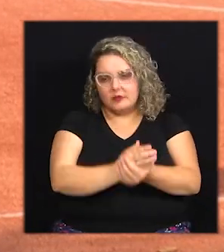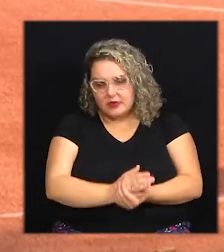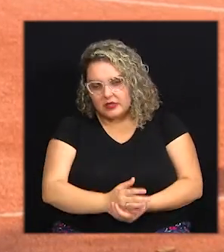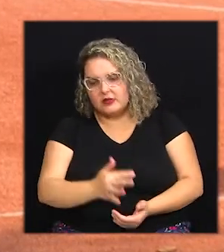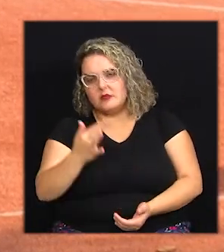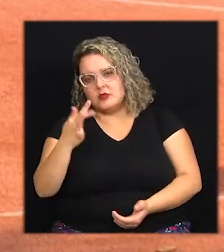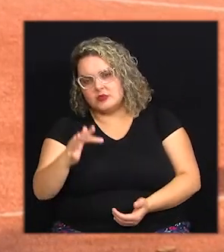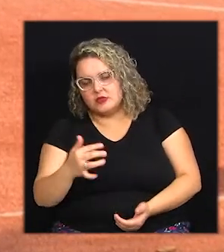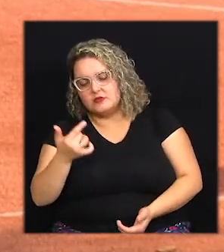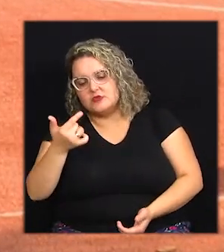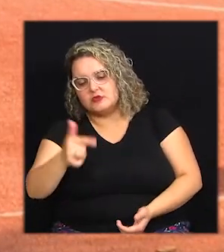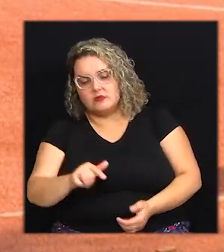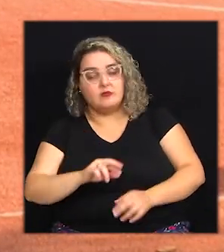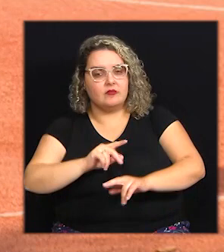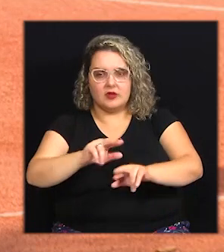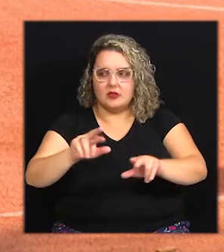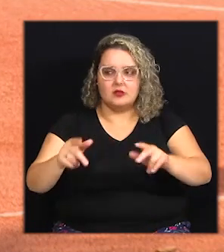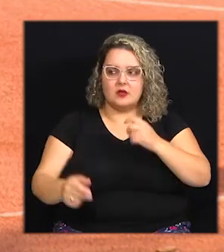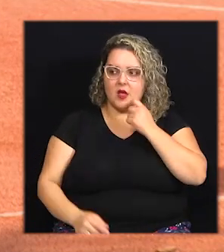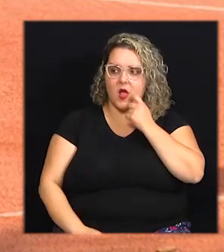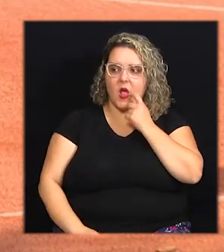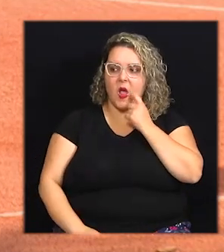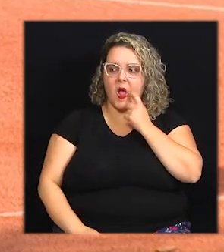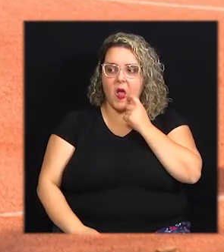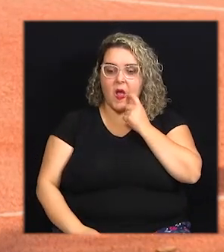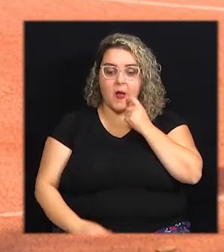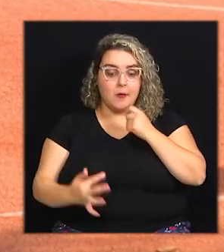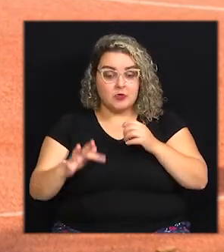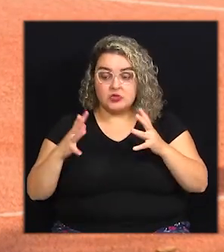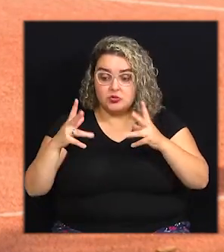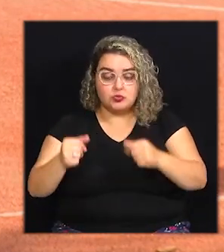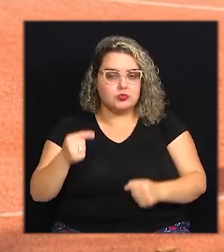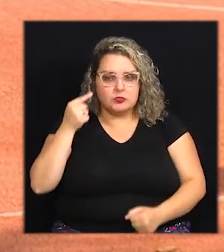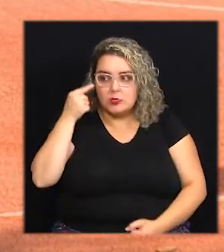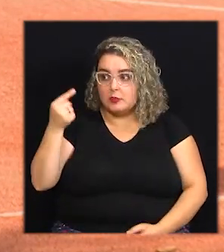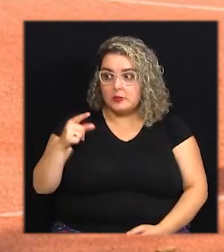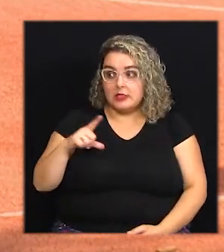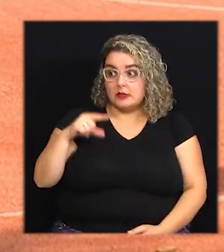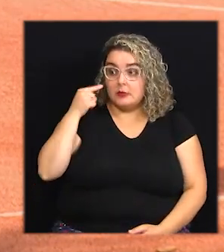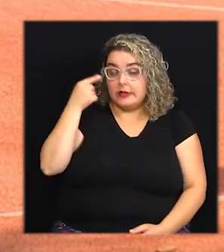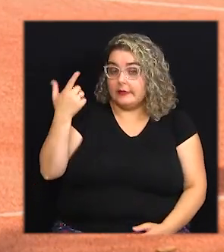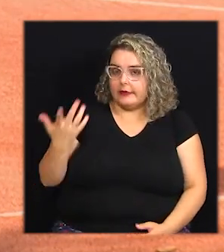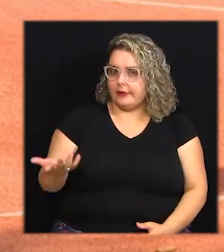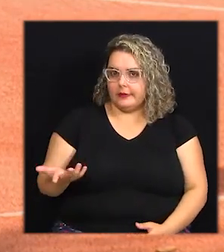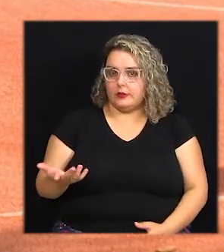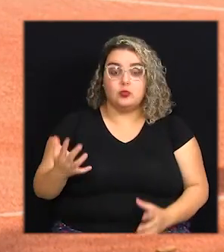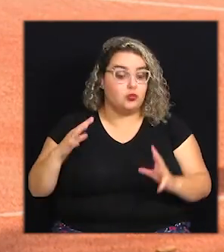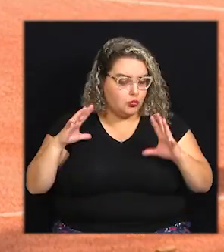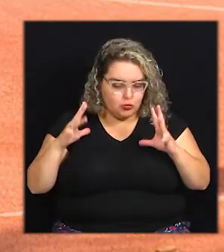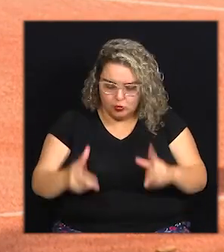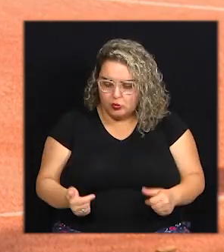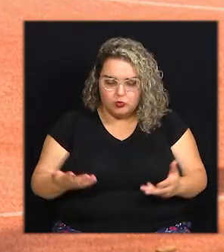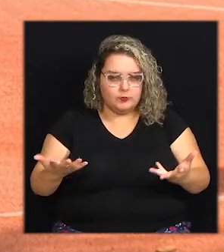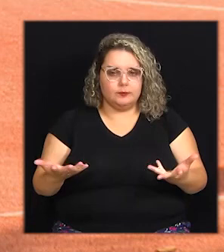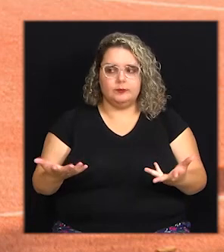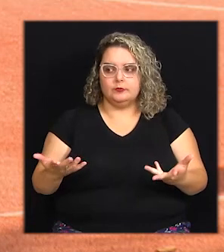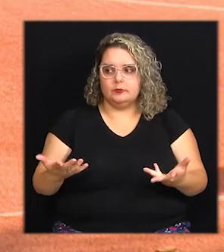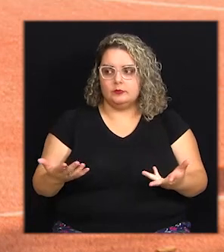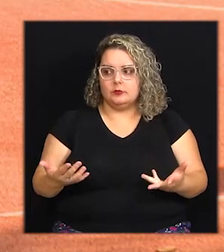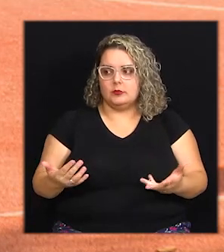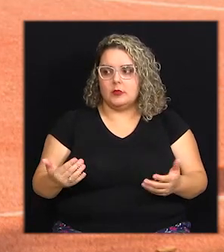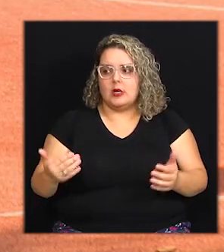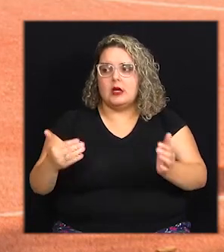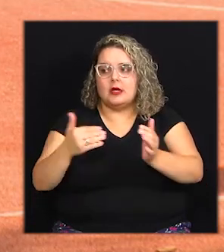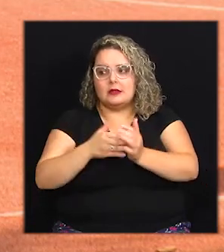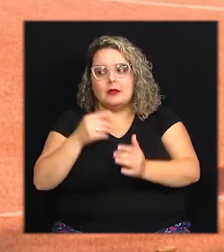várias lesões, assim, sabe? Tipo, eu acho que tudo que você pode imaginar, pra você ter noção. Mas aí, inclusive, eu até